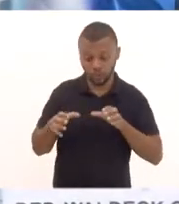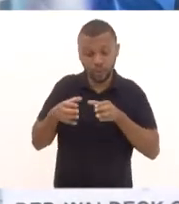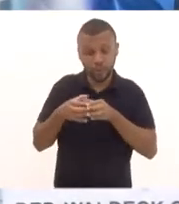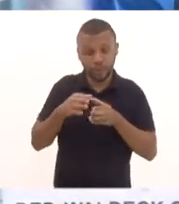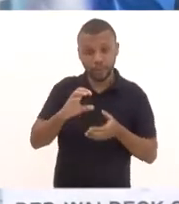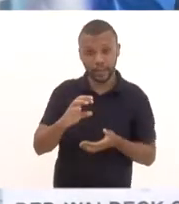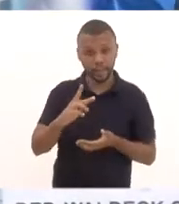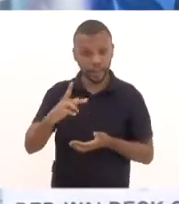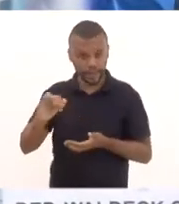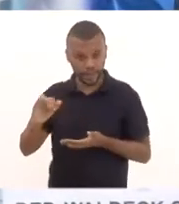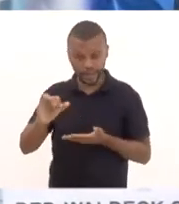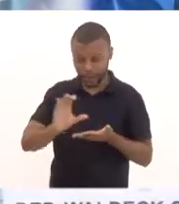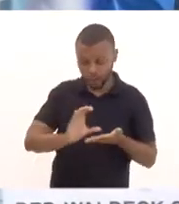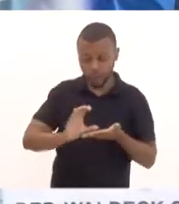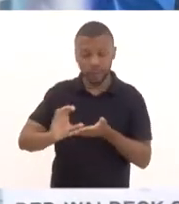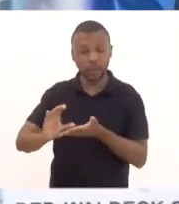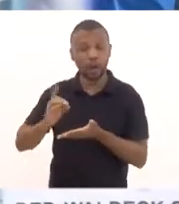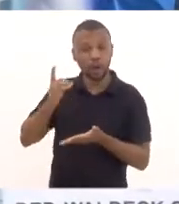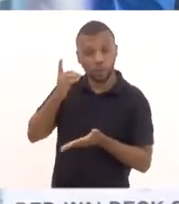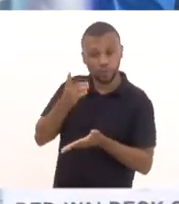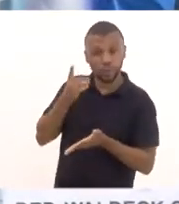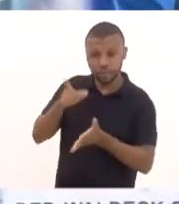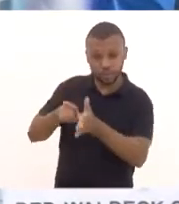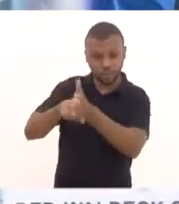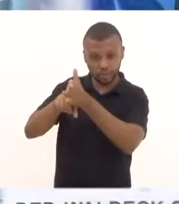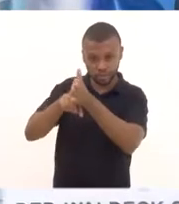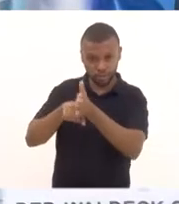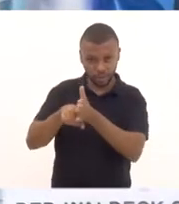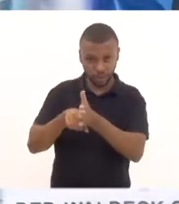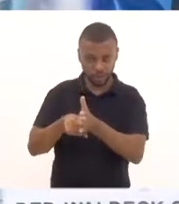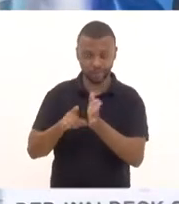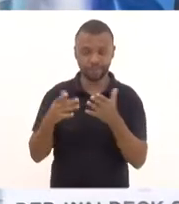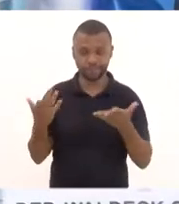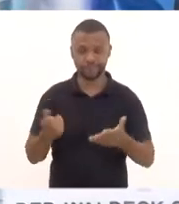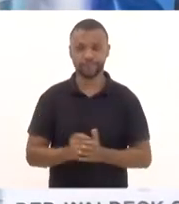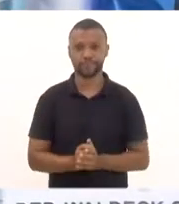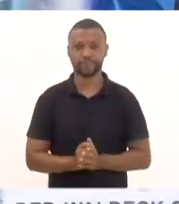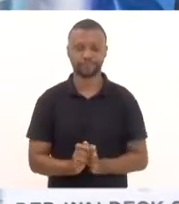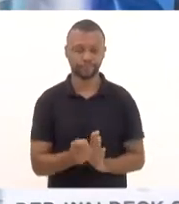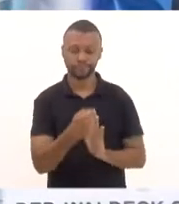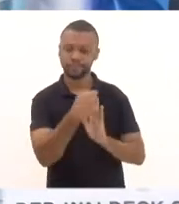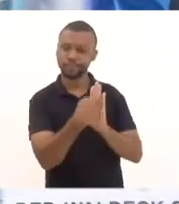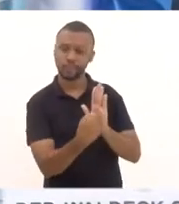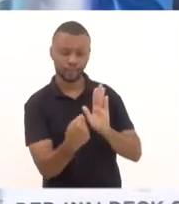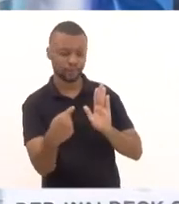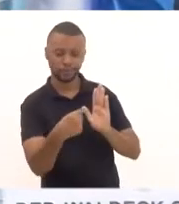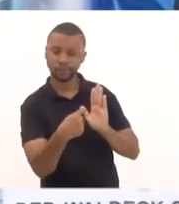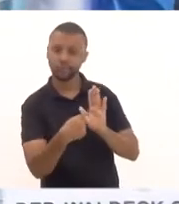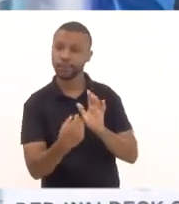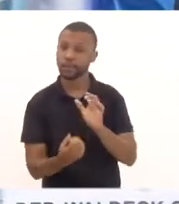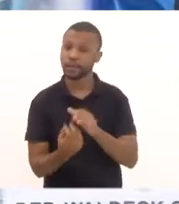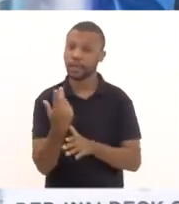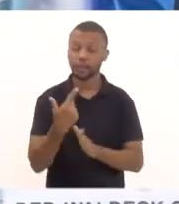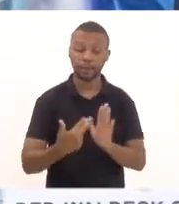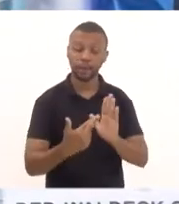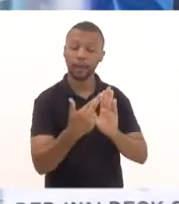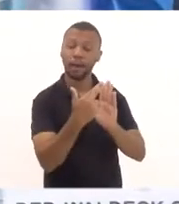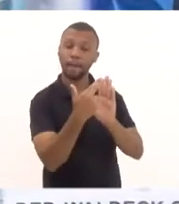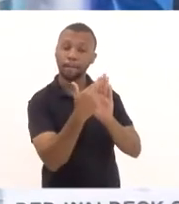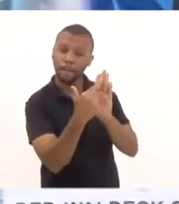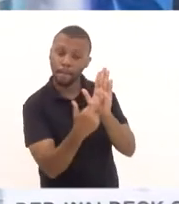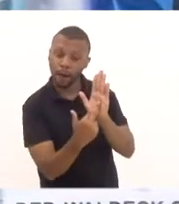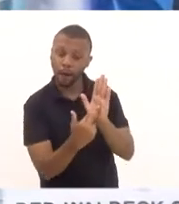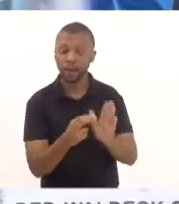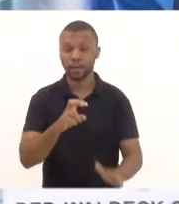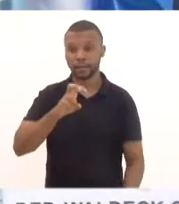correta tá bom ó a praça de comissão parlamentar de inquérito criada pela resolução